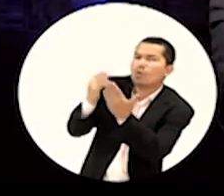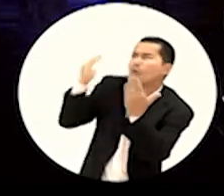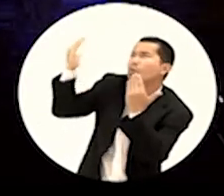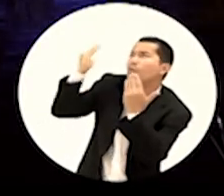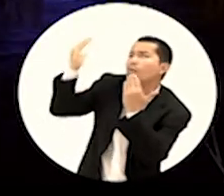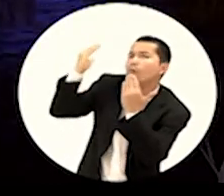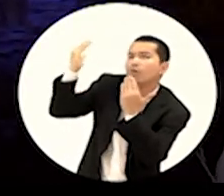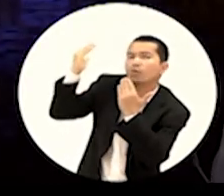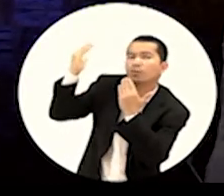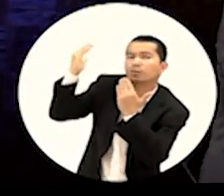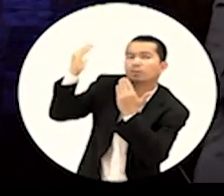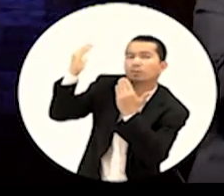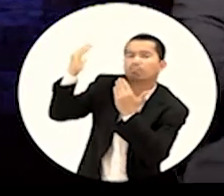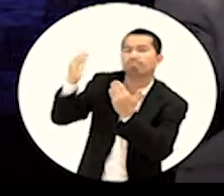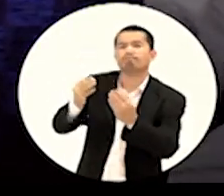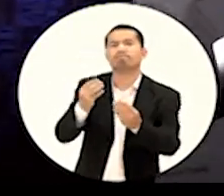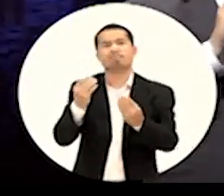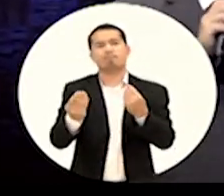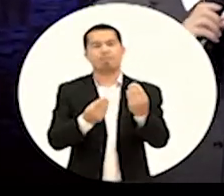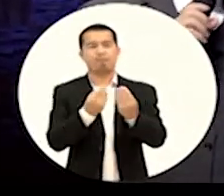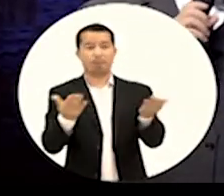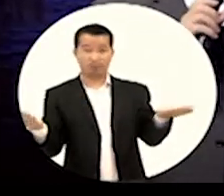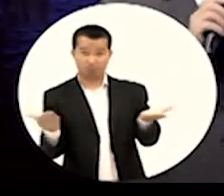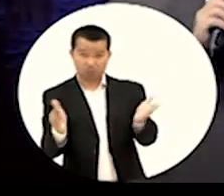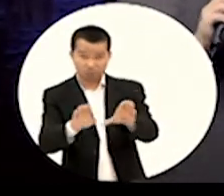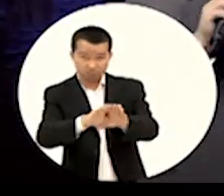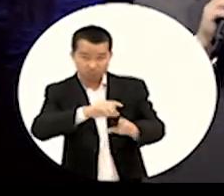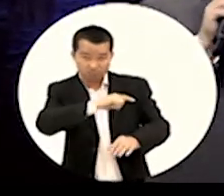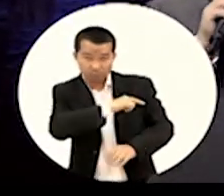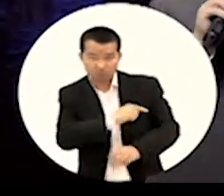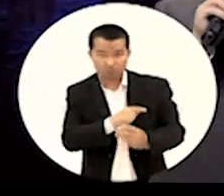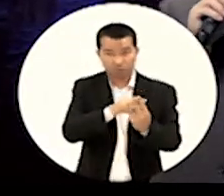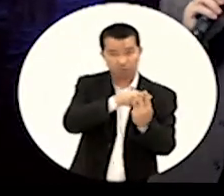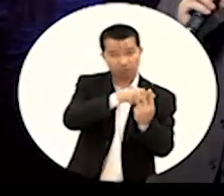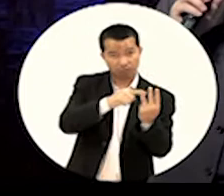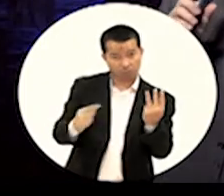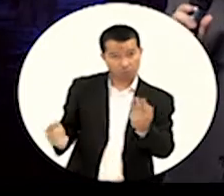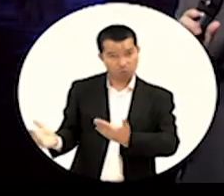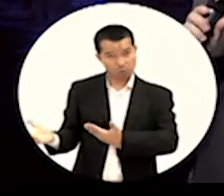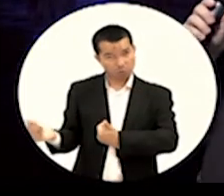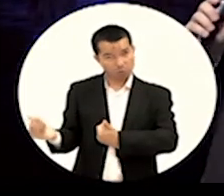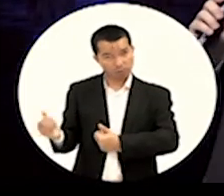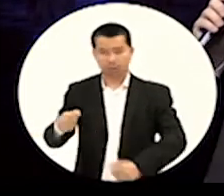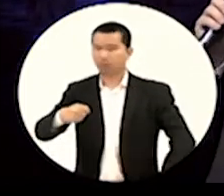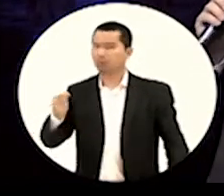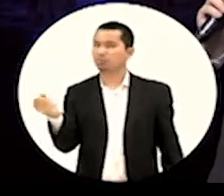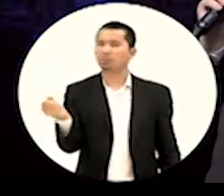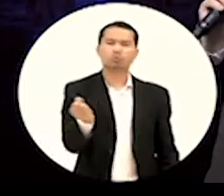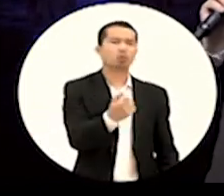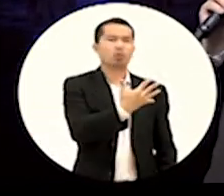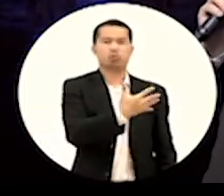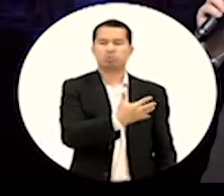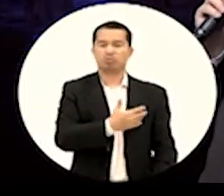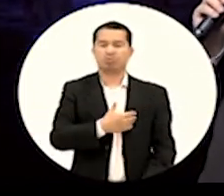à astrologia daqueles homens. Tanto é que eles foram formados por aquela universidade e